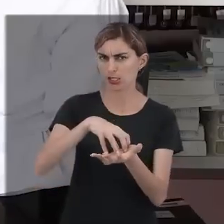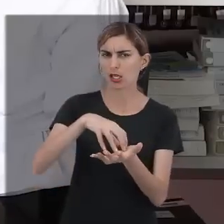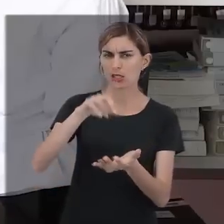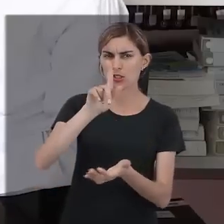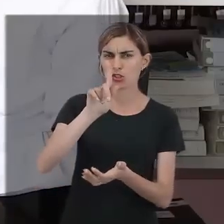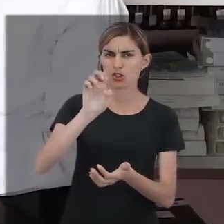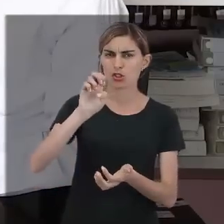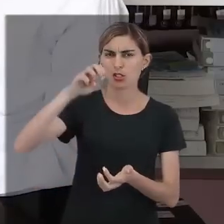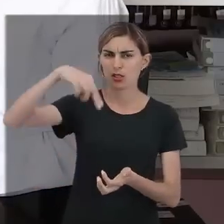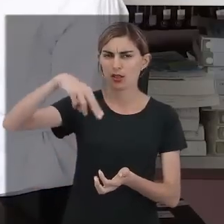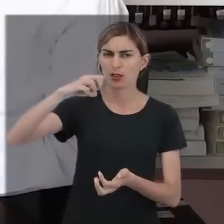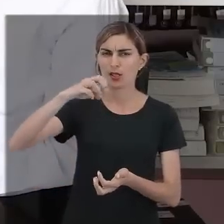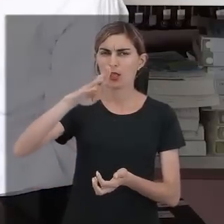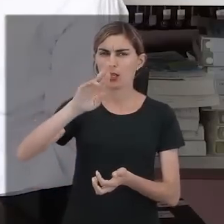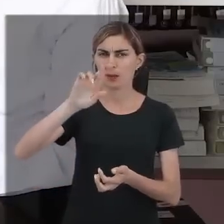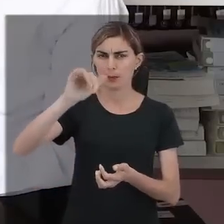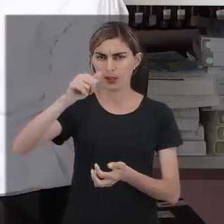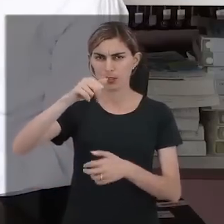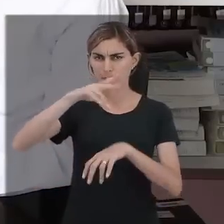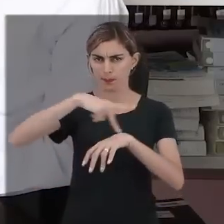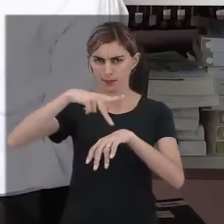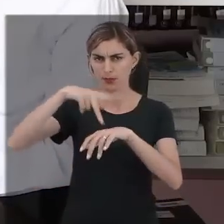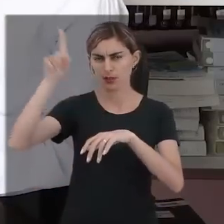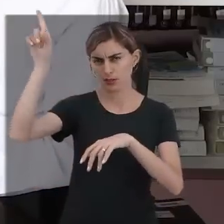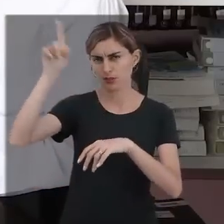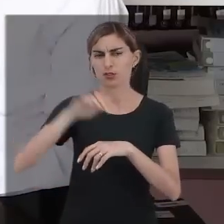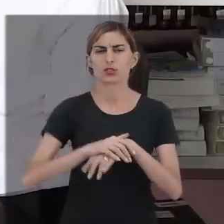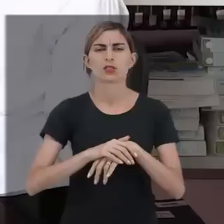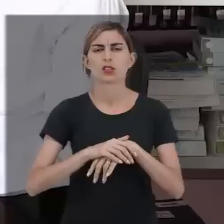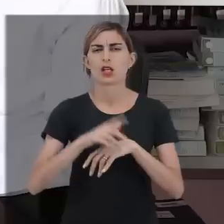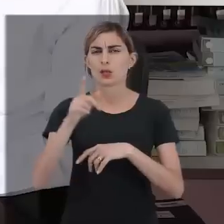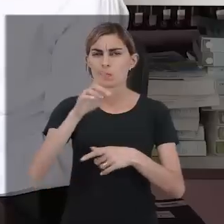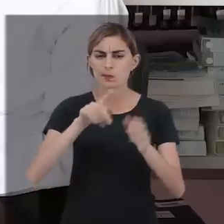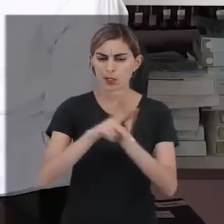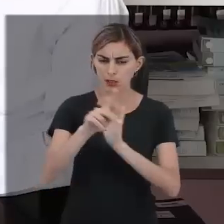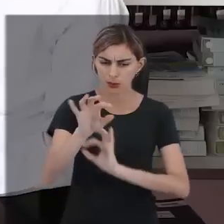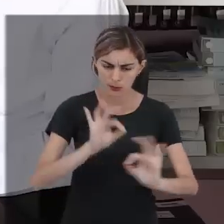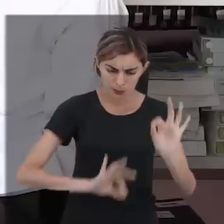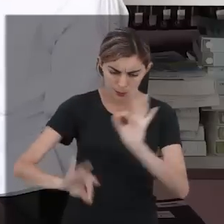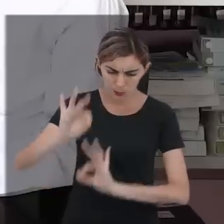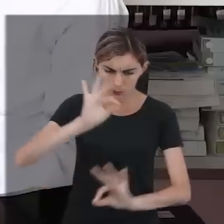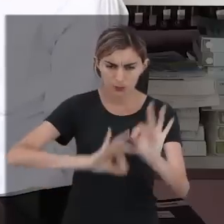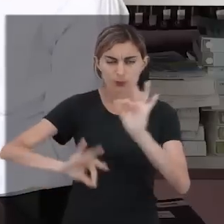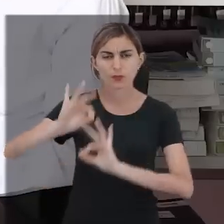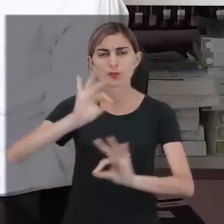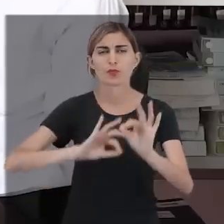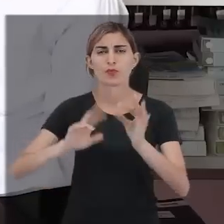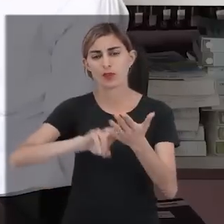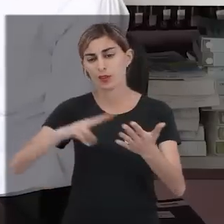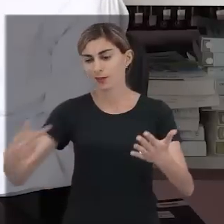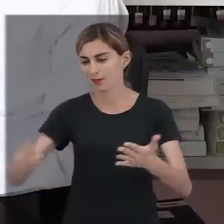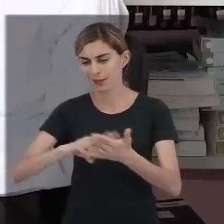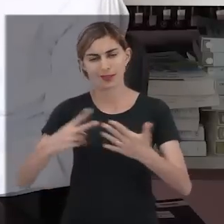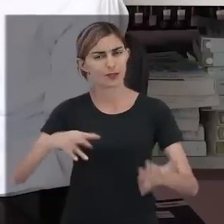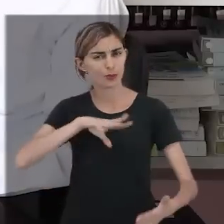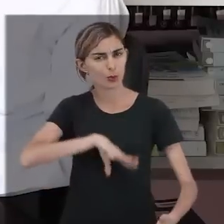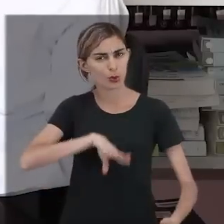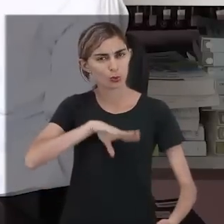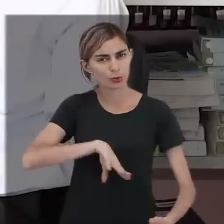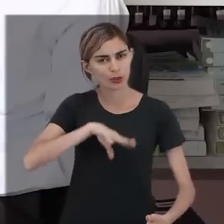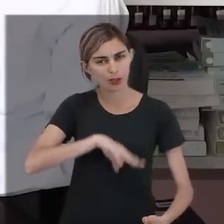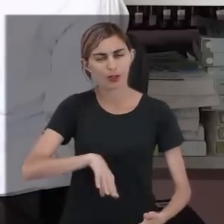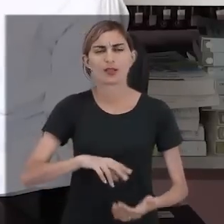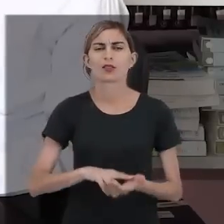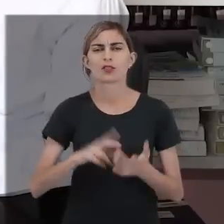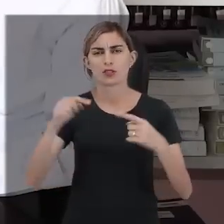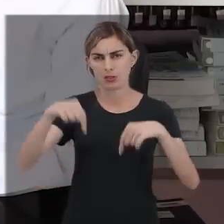E o que acontece? Esse comitê, ele faz parte da elaboração, ele faz parte também da tradução para o português, e